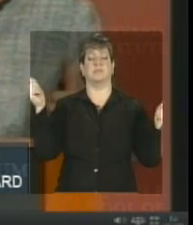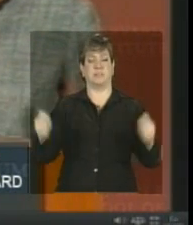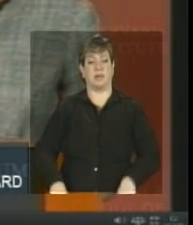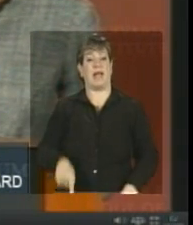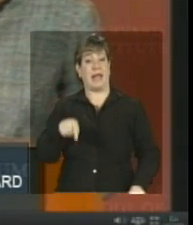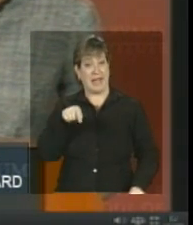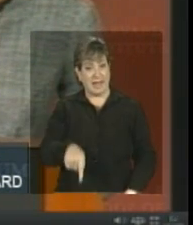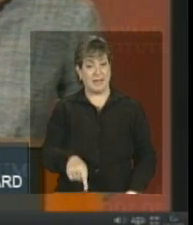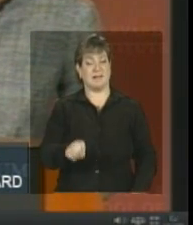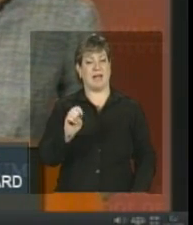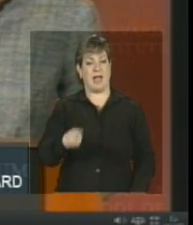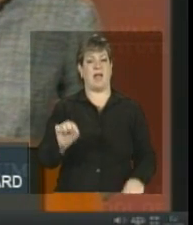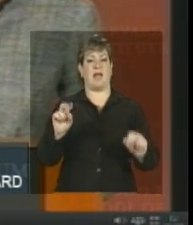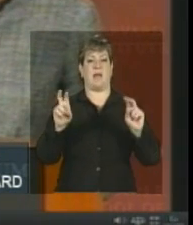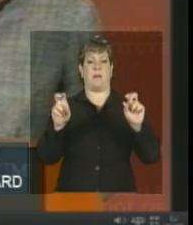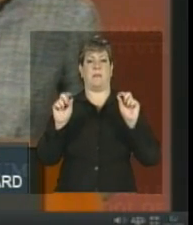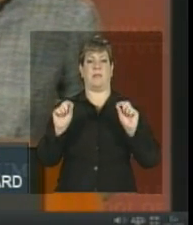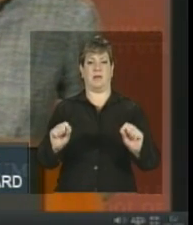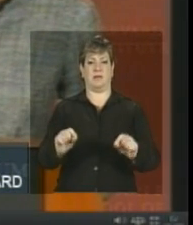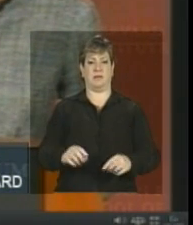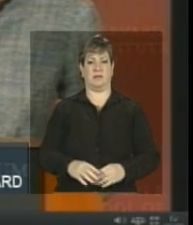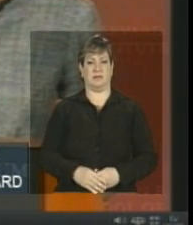Essa é a pauta.